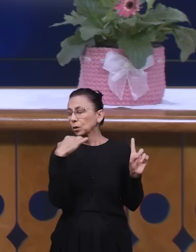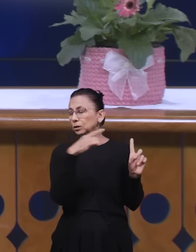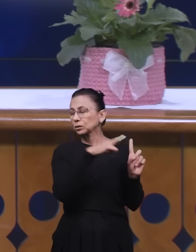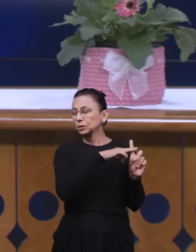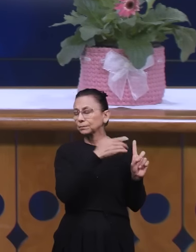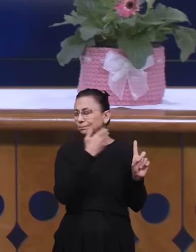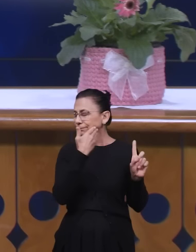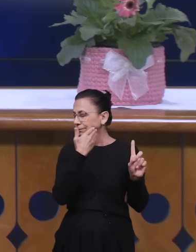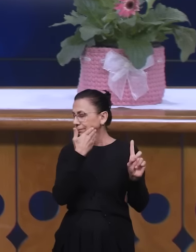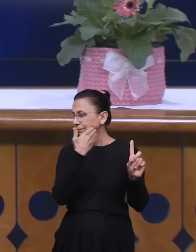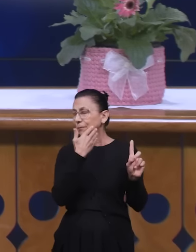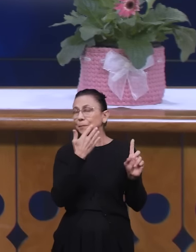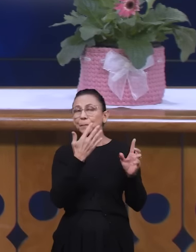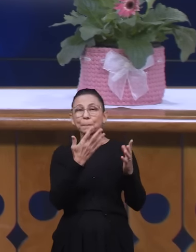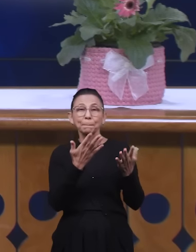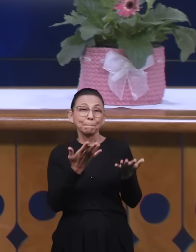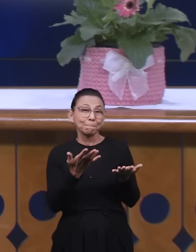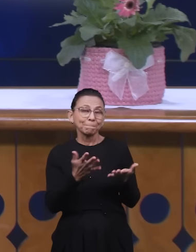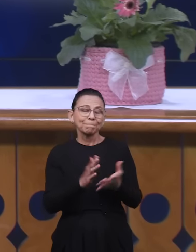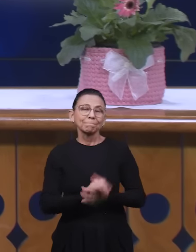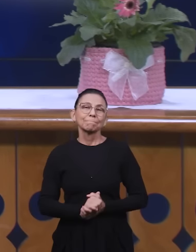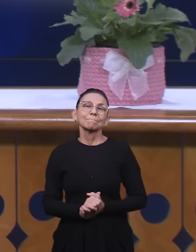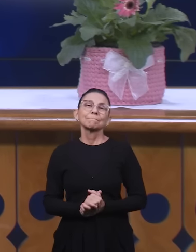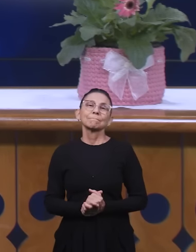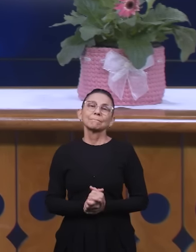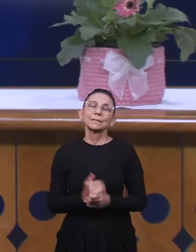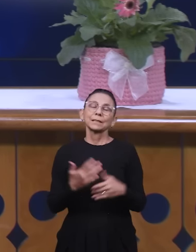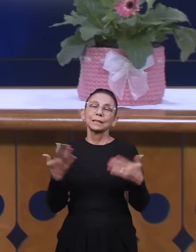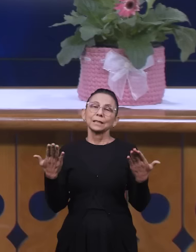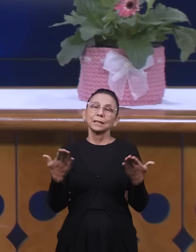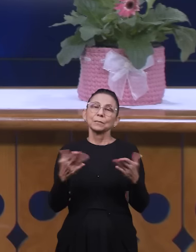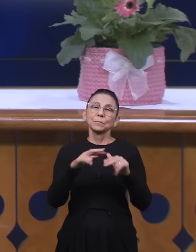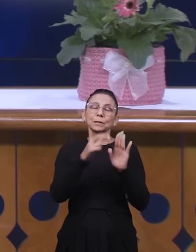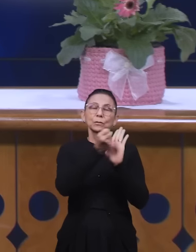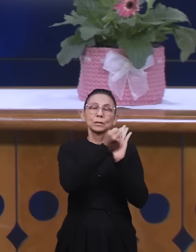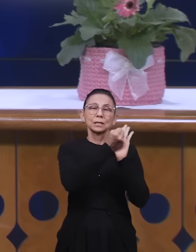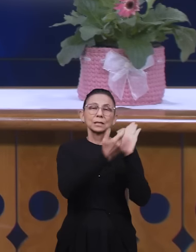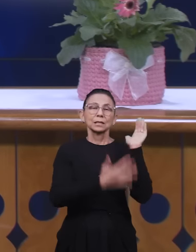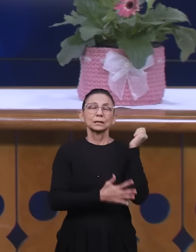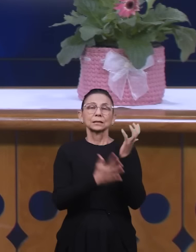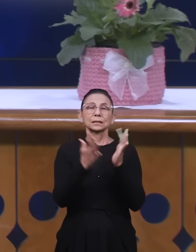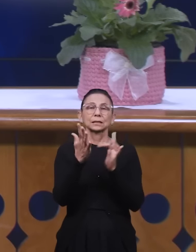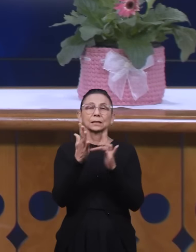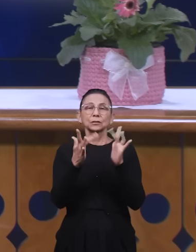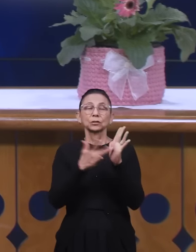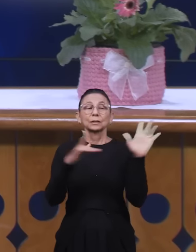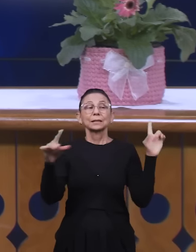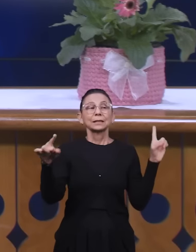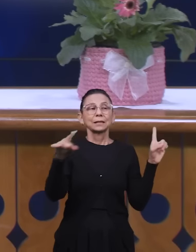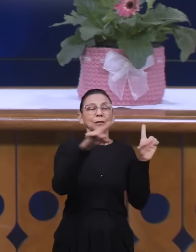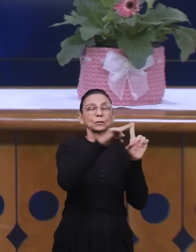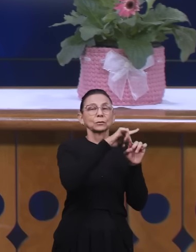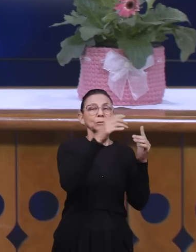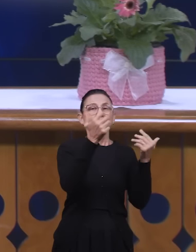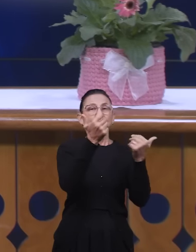ressurreição, pela sua morte, pelo seu sangue, pudesse nos resgatar e nos dar a